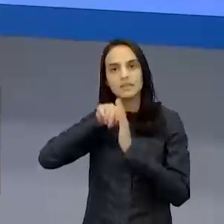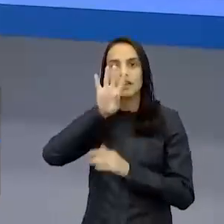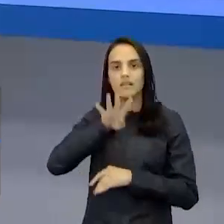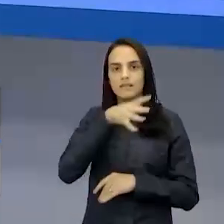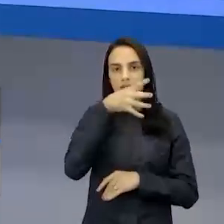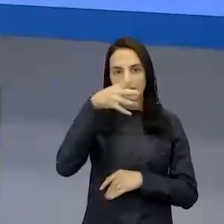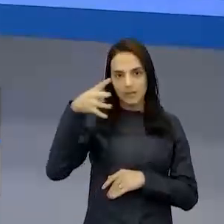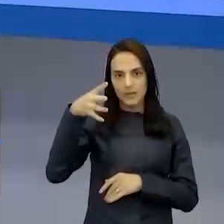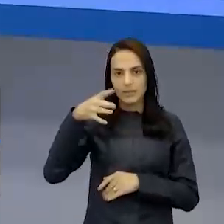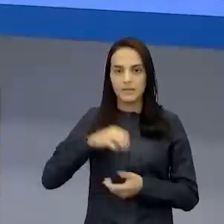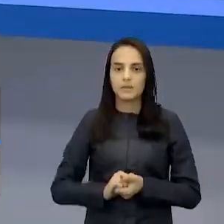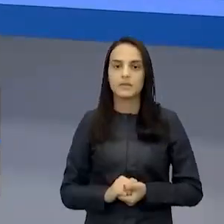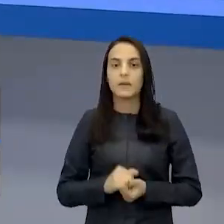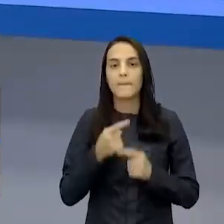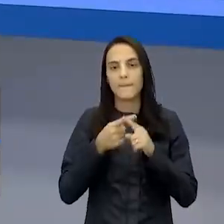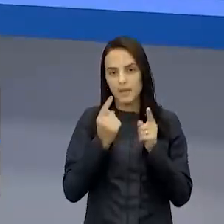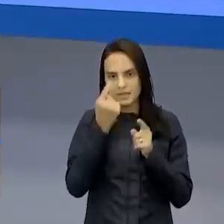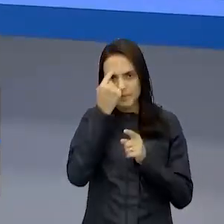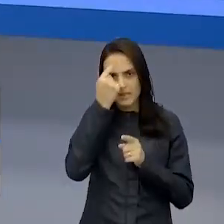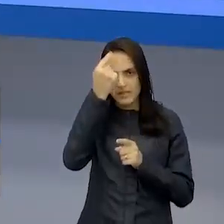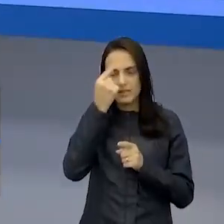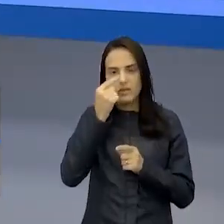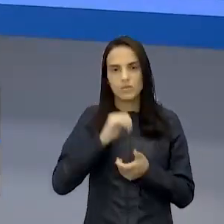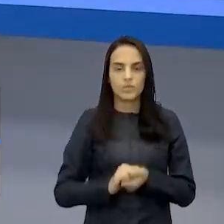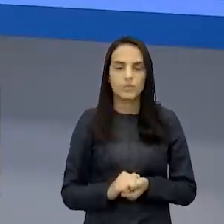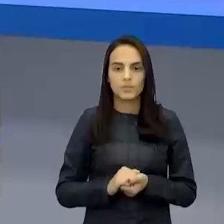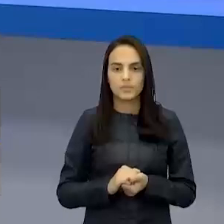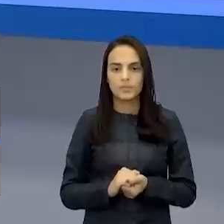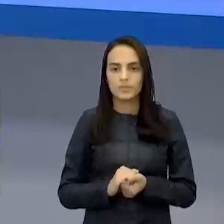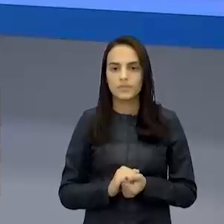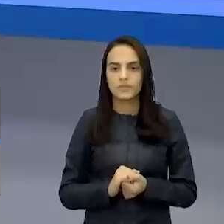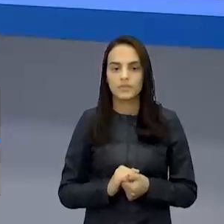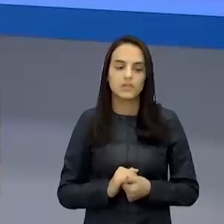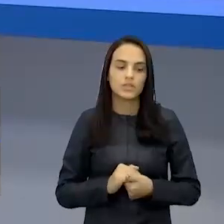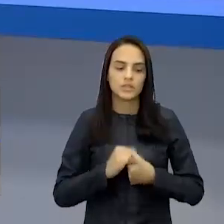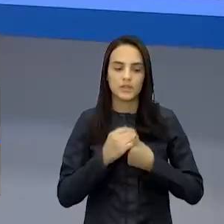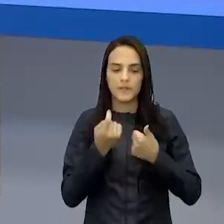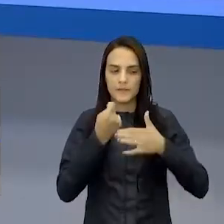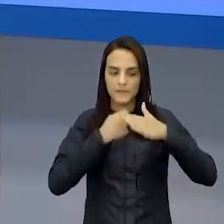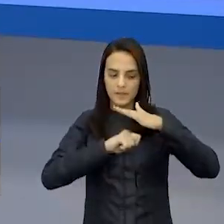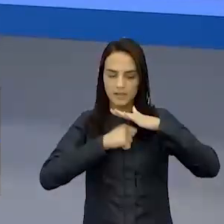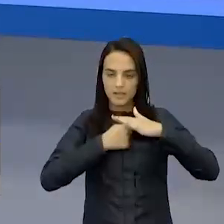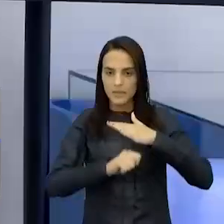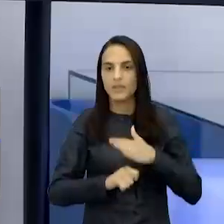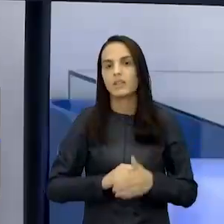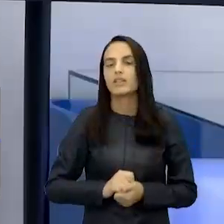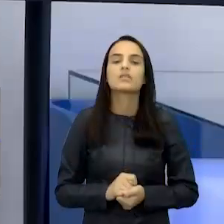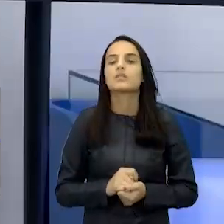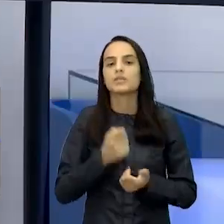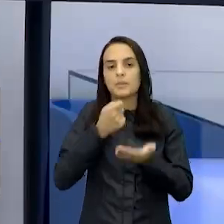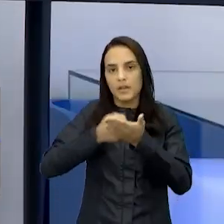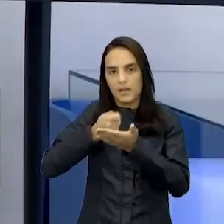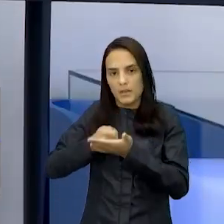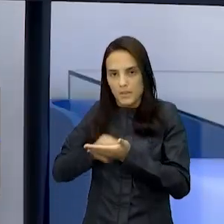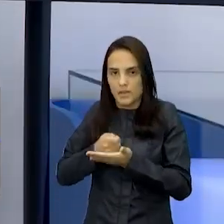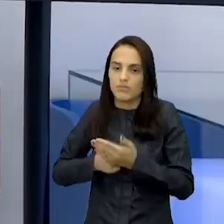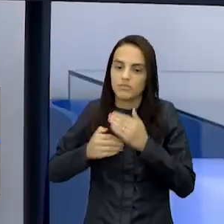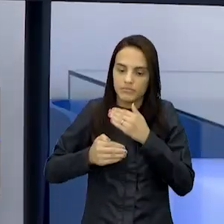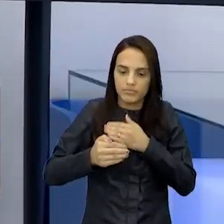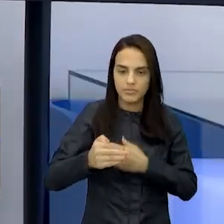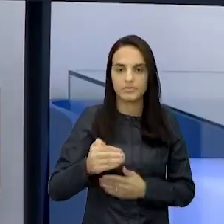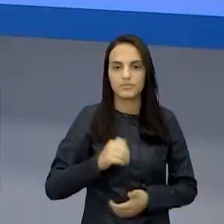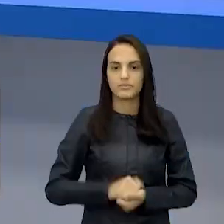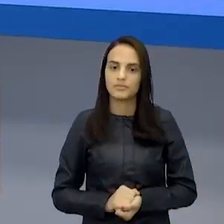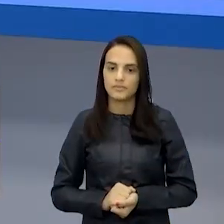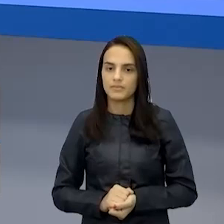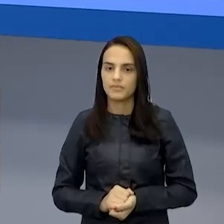tabela Price, mas pensando, né, no SAC e no Price, mas pensando nessa parte de financiamento e do pagamento das prestações a longo prazo. É isso